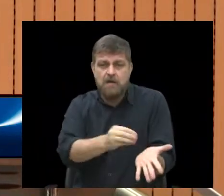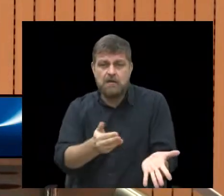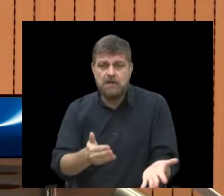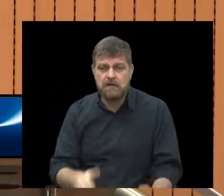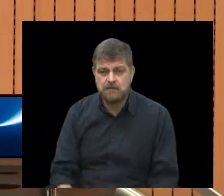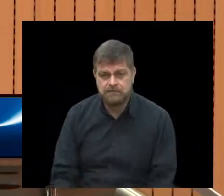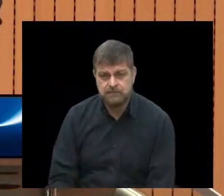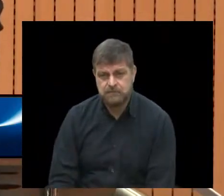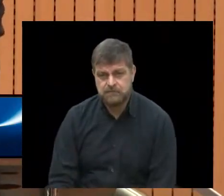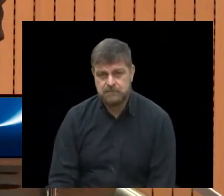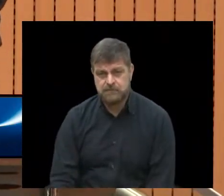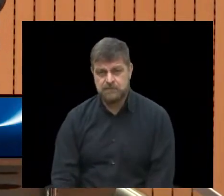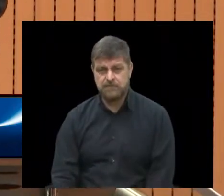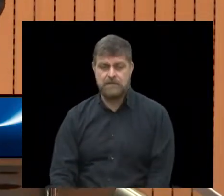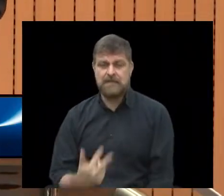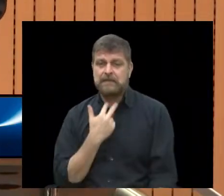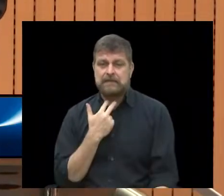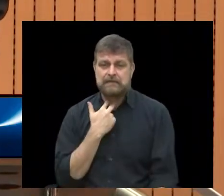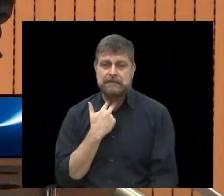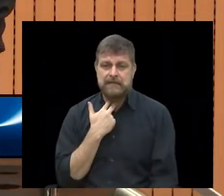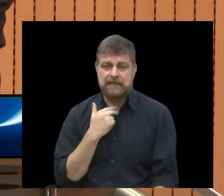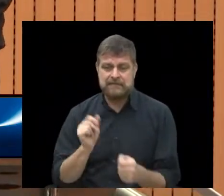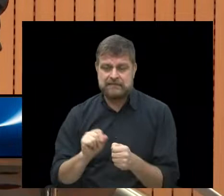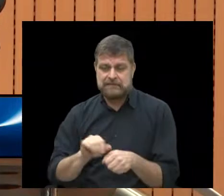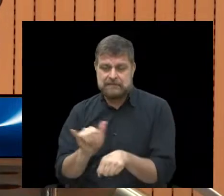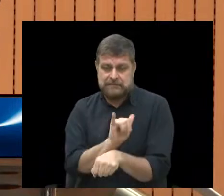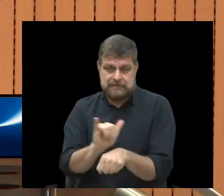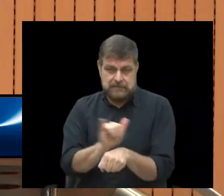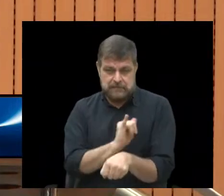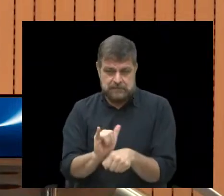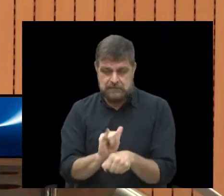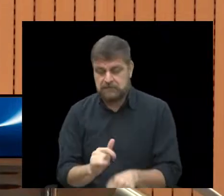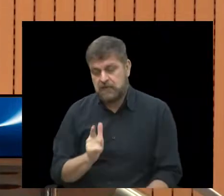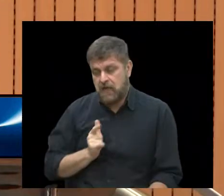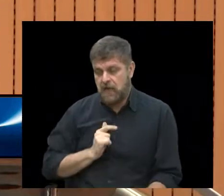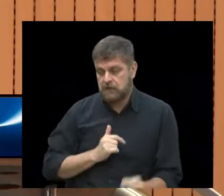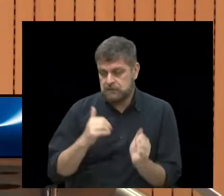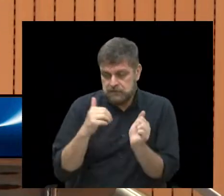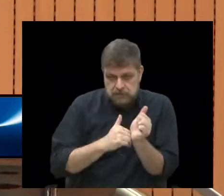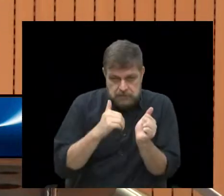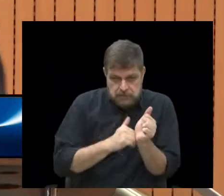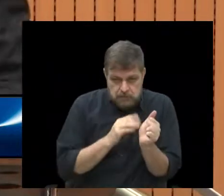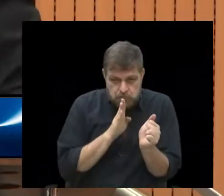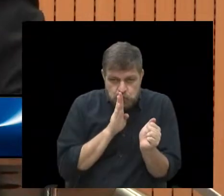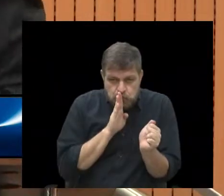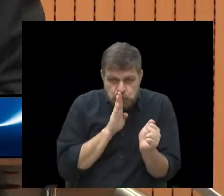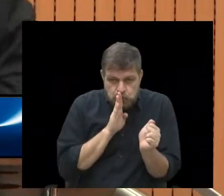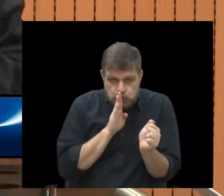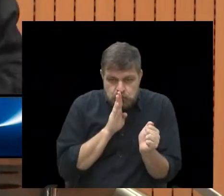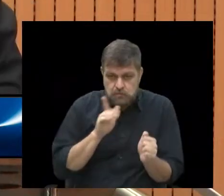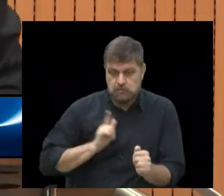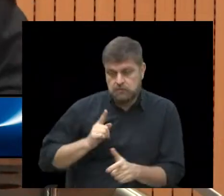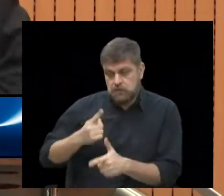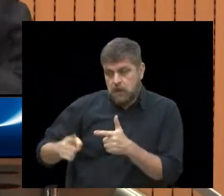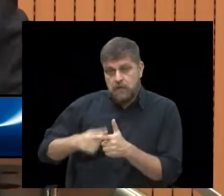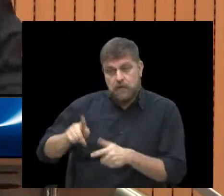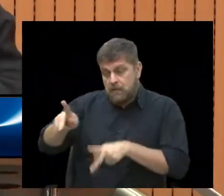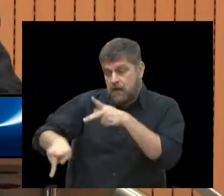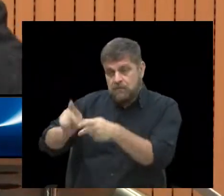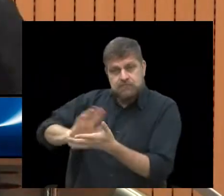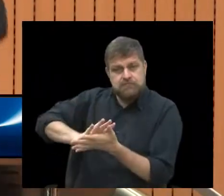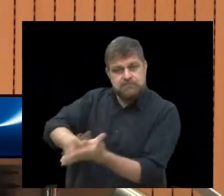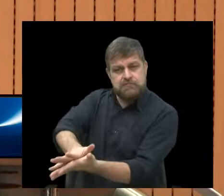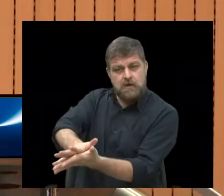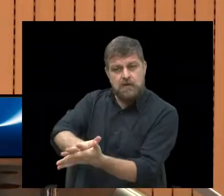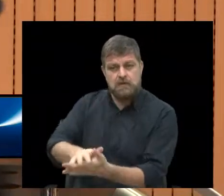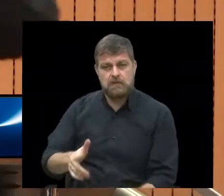isso acontece. E não tentar escamotear, ocultar um problema que afeta as pessoas. Então, eu